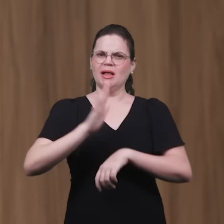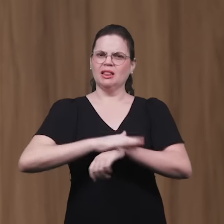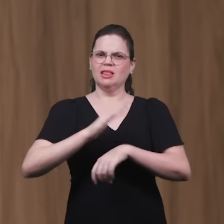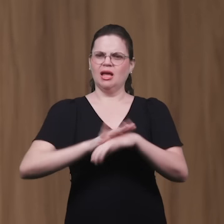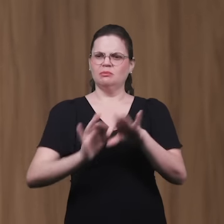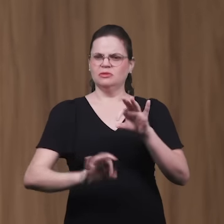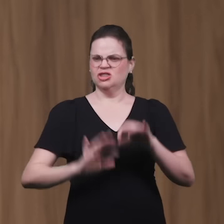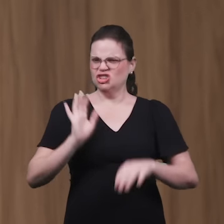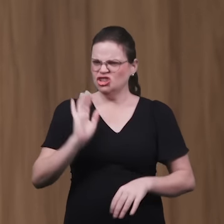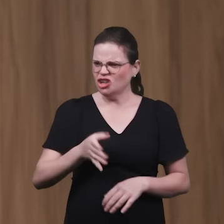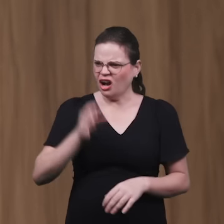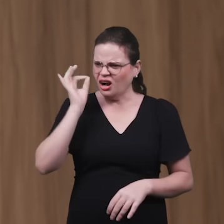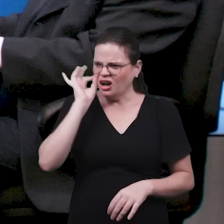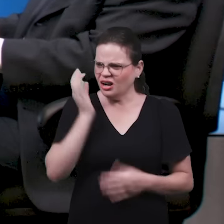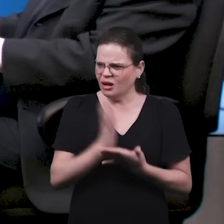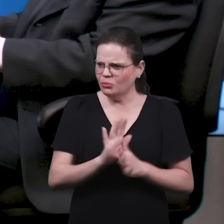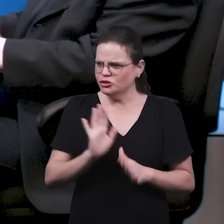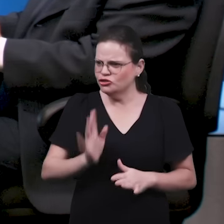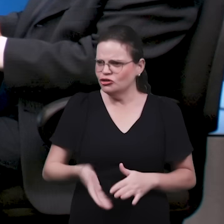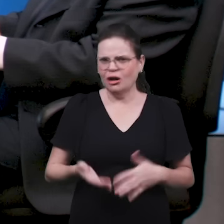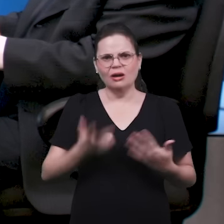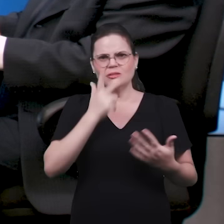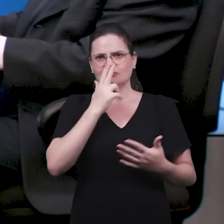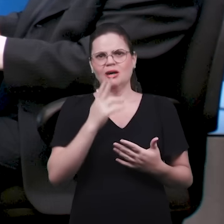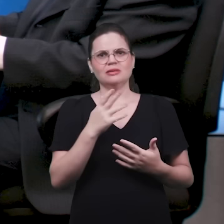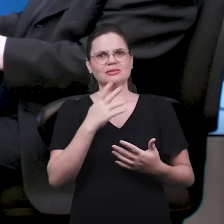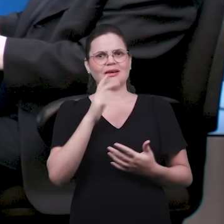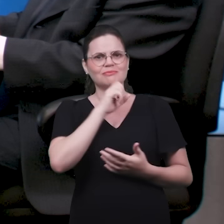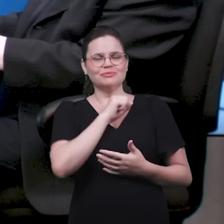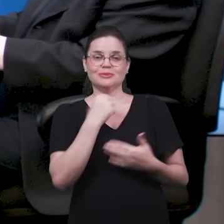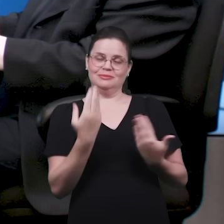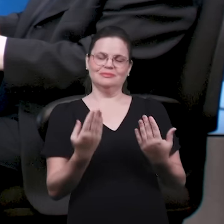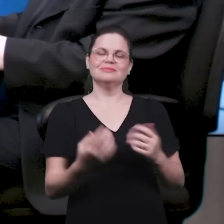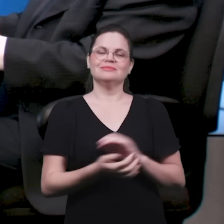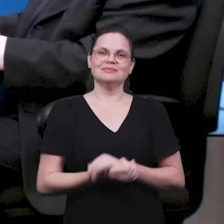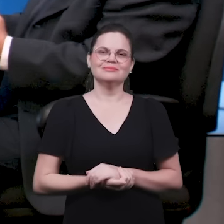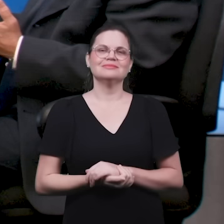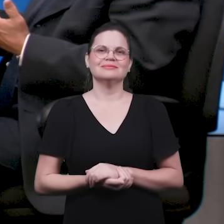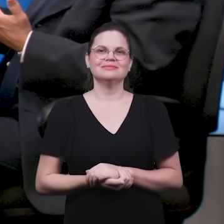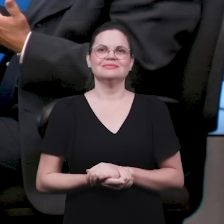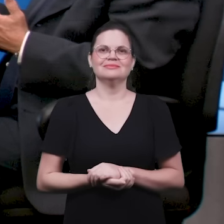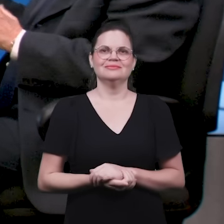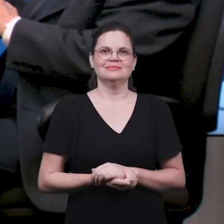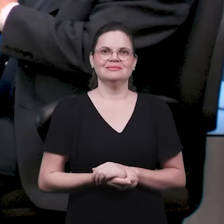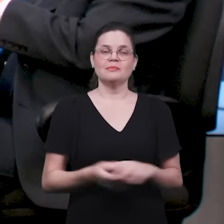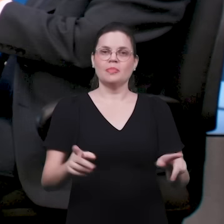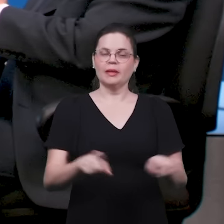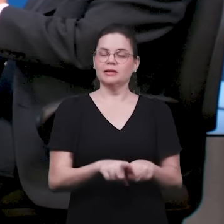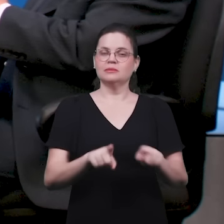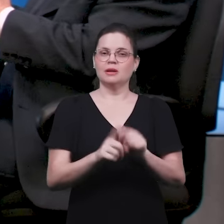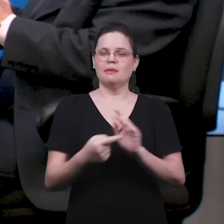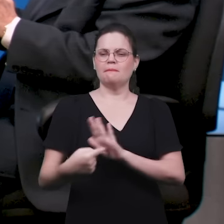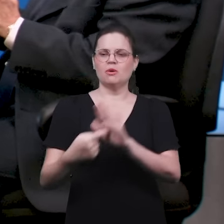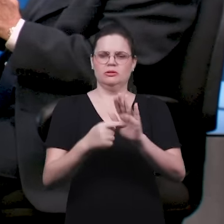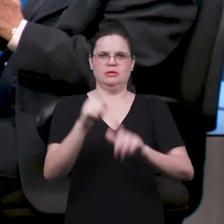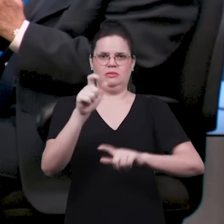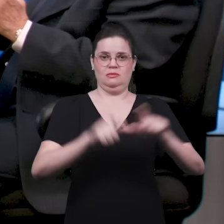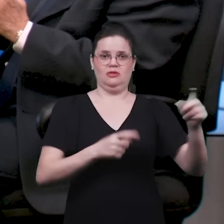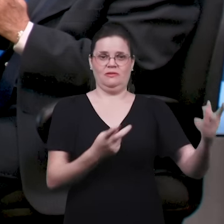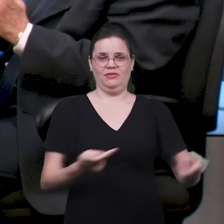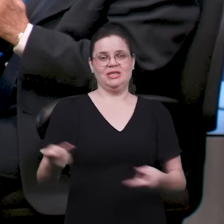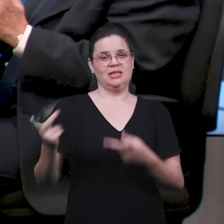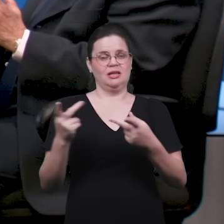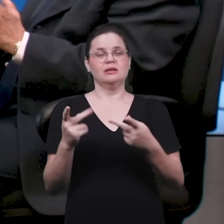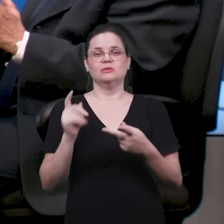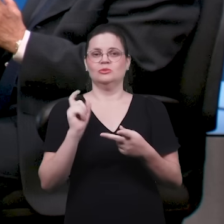Já acabou? Já acabou? Então isso é uma questão também de, vamos dizer assim, mostrar para os de fora que